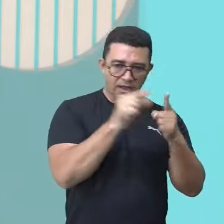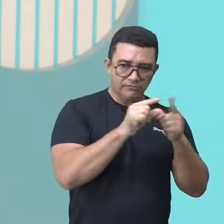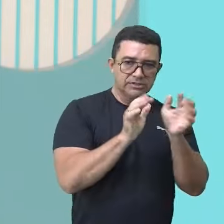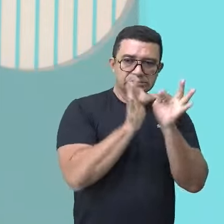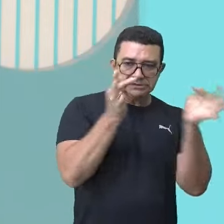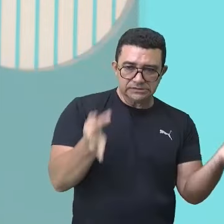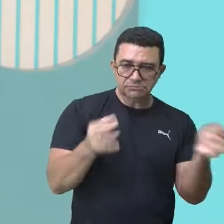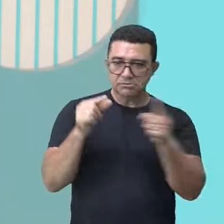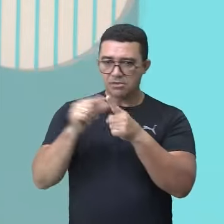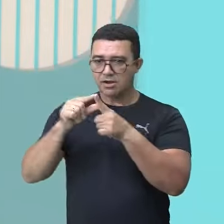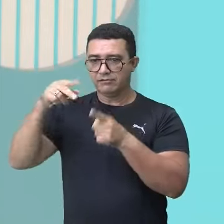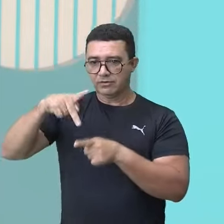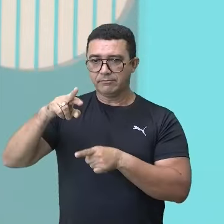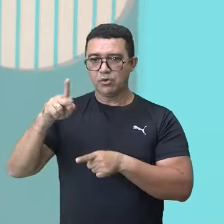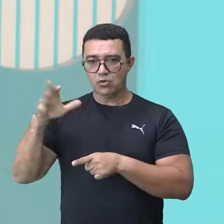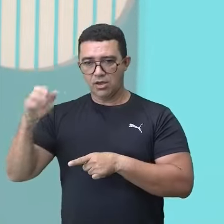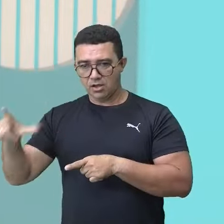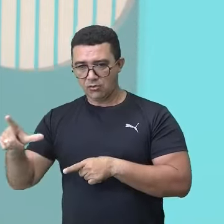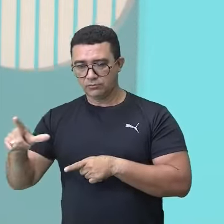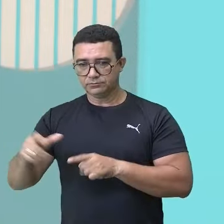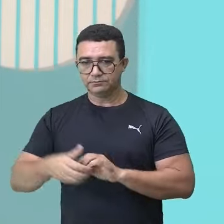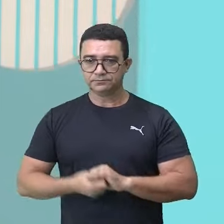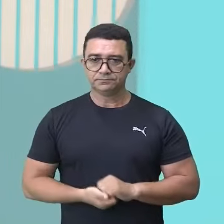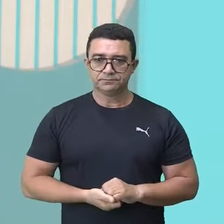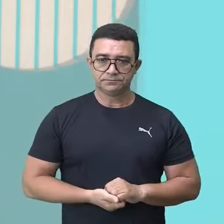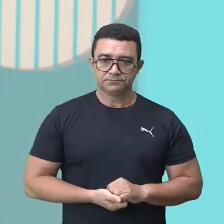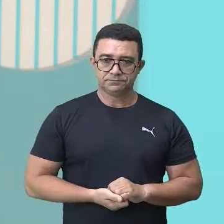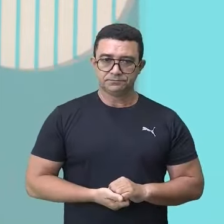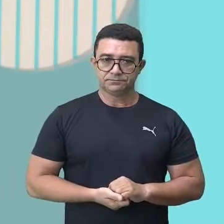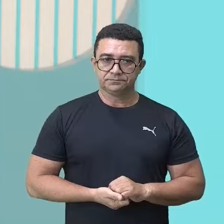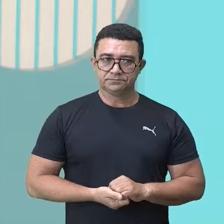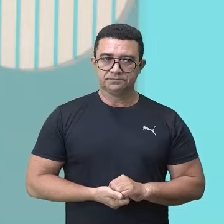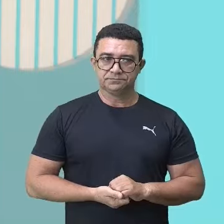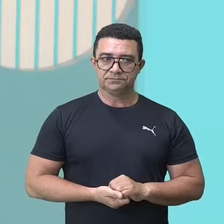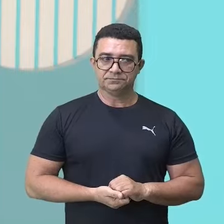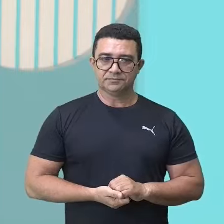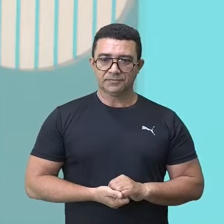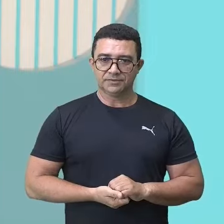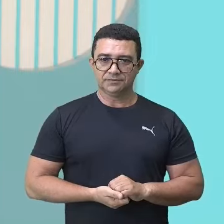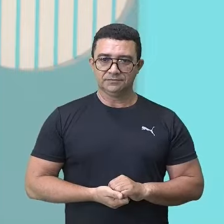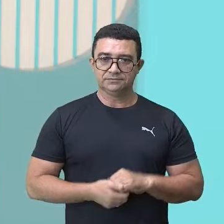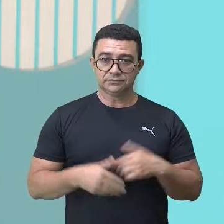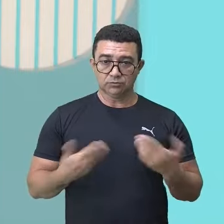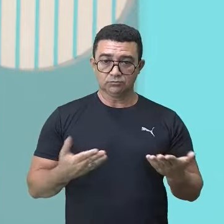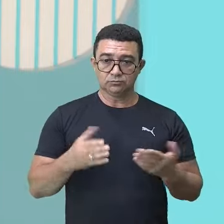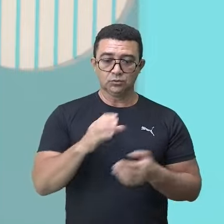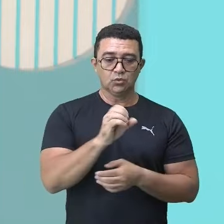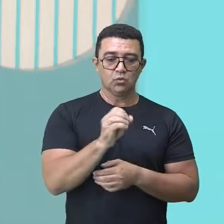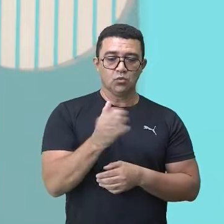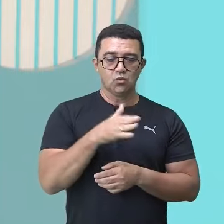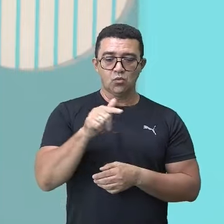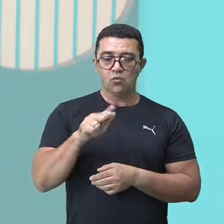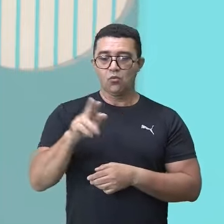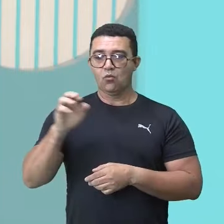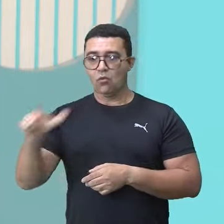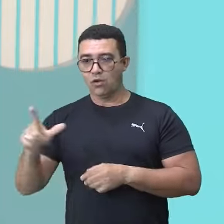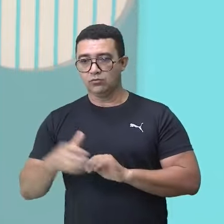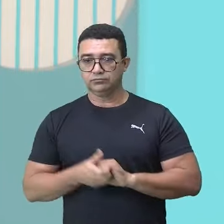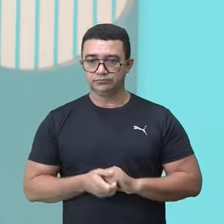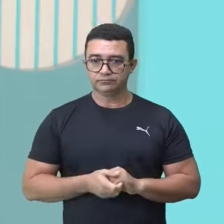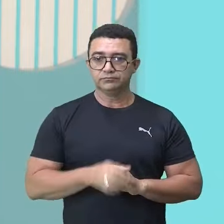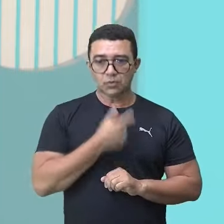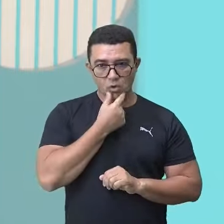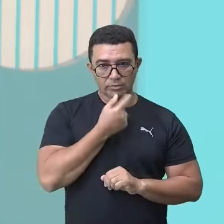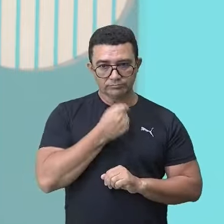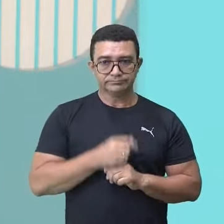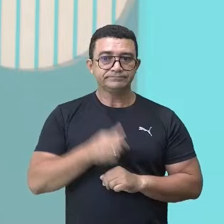o feminino singular e para o masculino singular é o é o caso de o qual a qual Olha aí a coisa